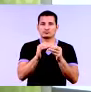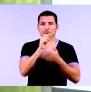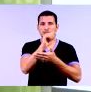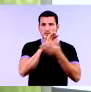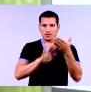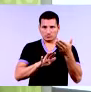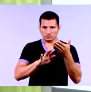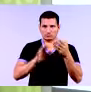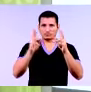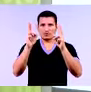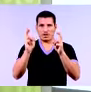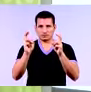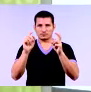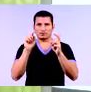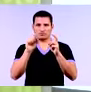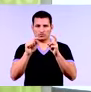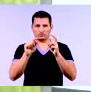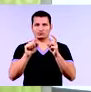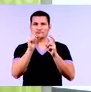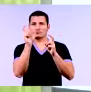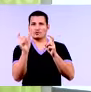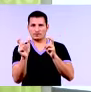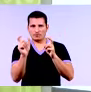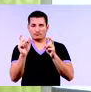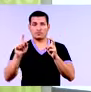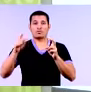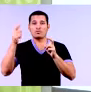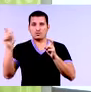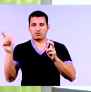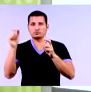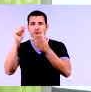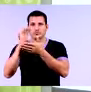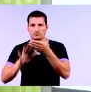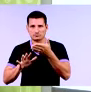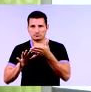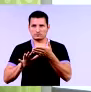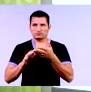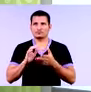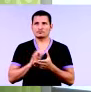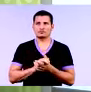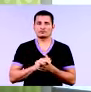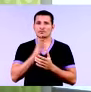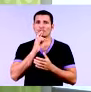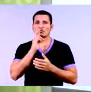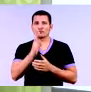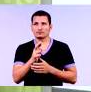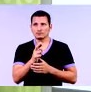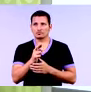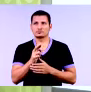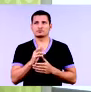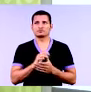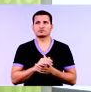aspa, ponto, a variável ou um outro texto, ok? A resposta a